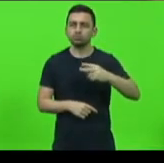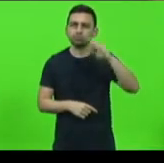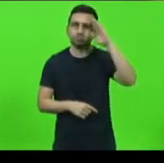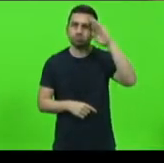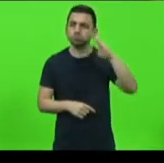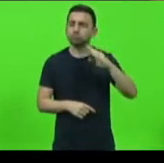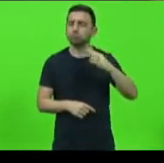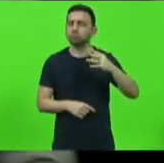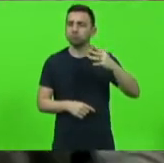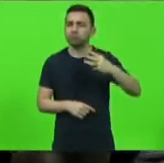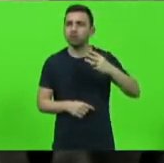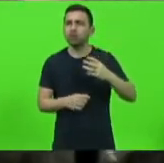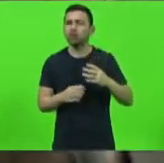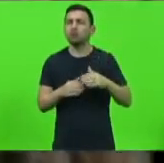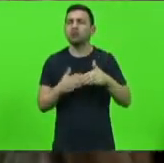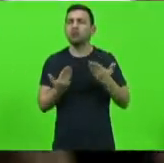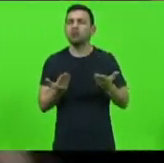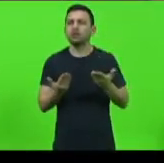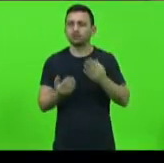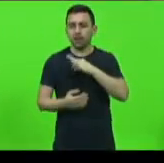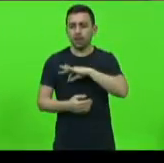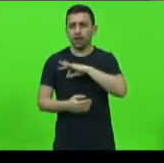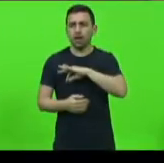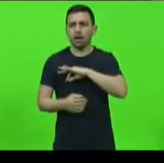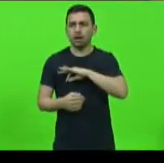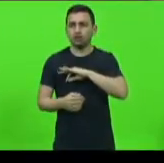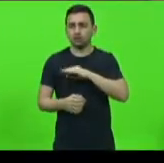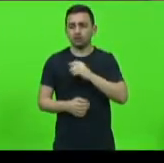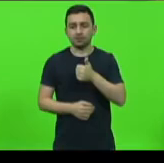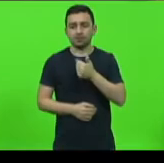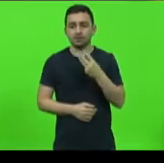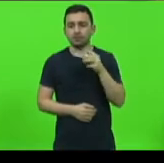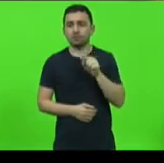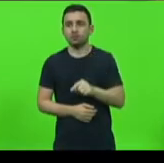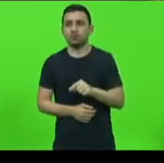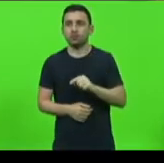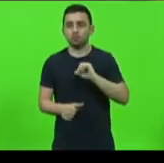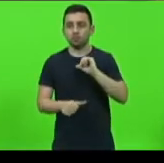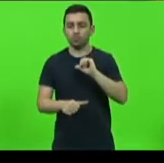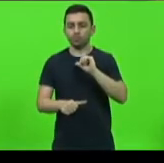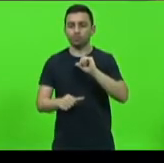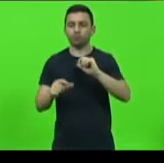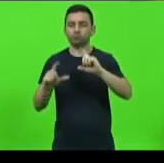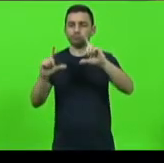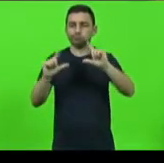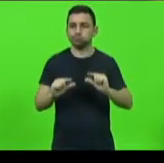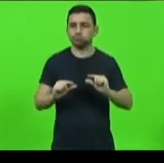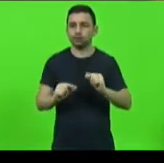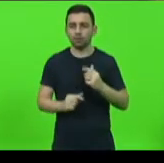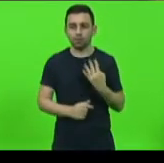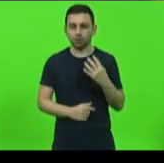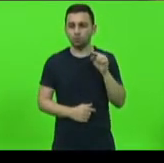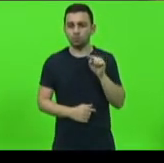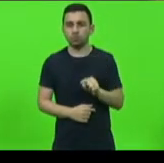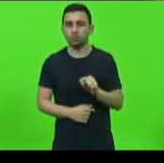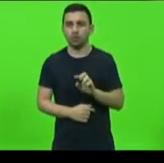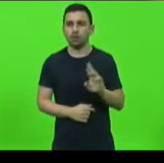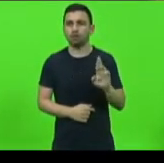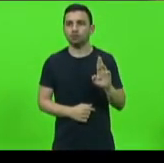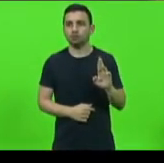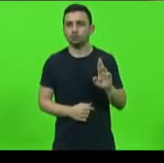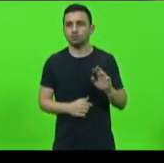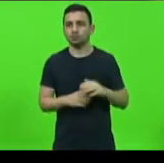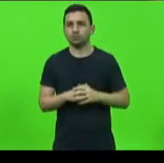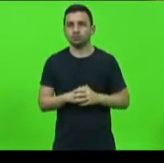curso, ele sai de um salário de 13, 14 mil reais e vai para 4 mil reais. Então, ele tem uma redução de salário